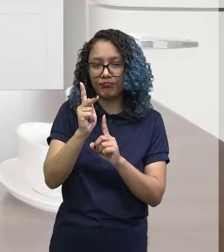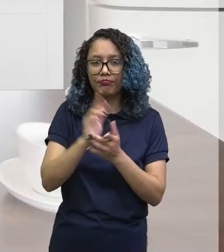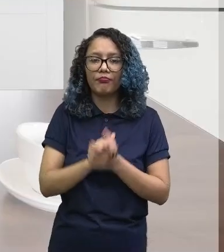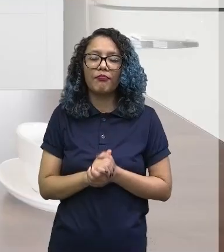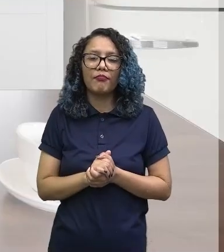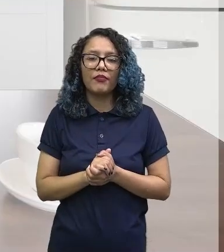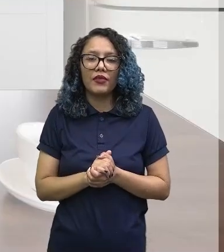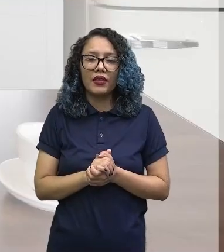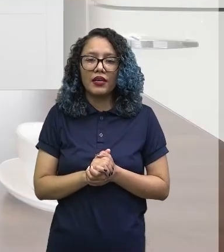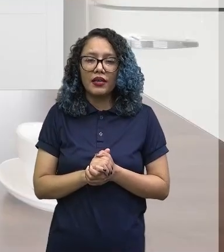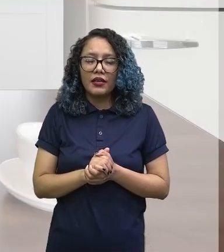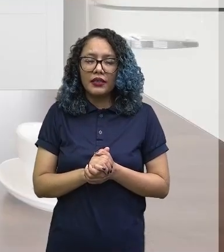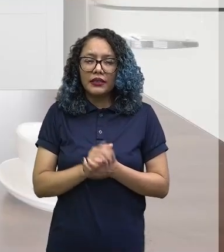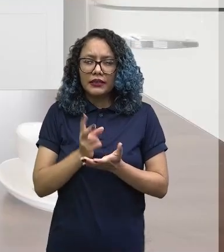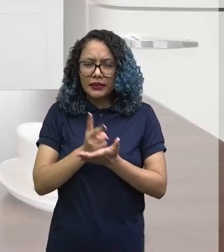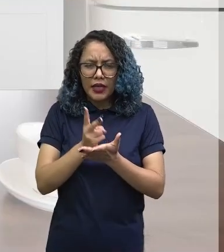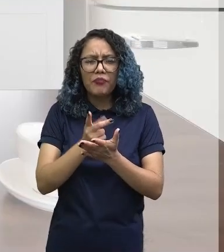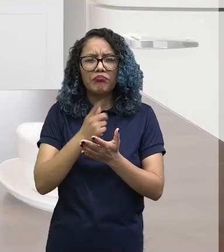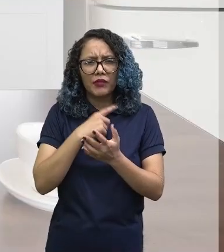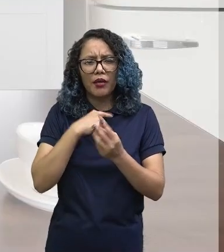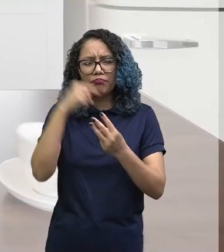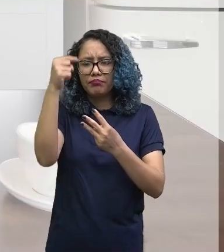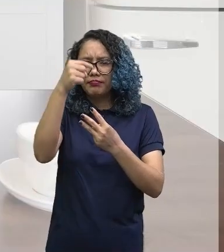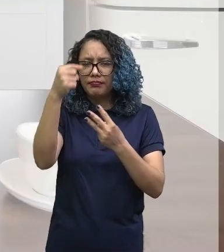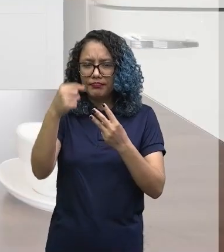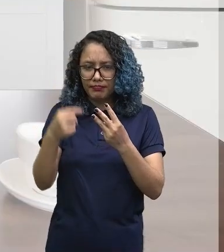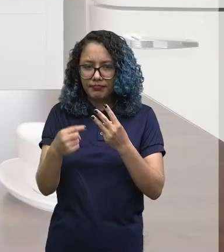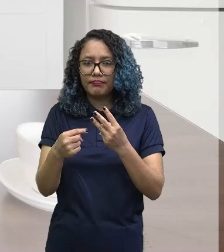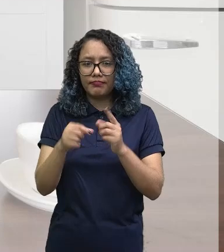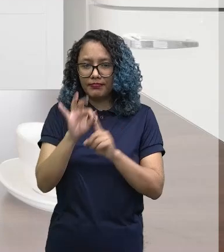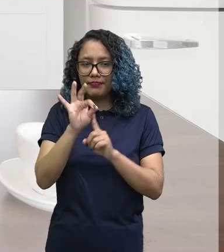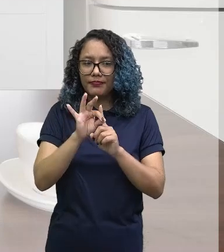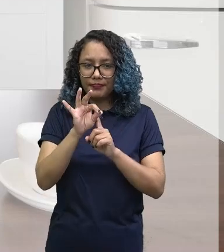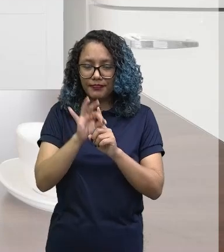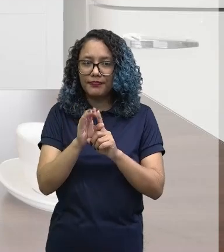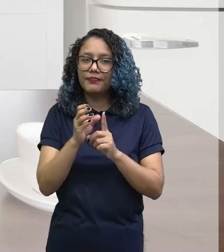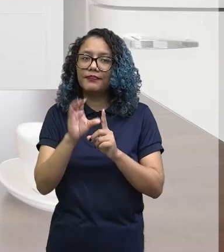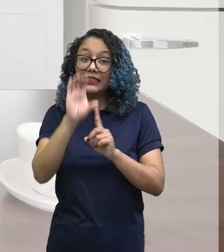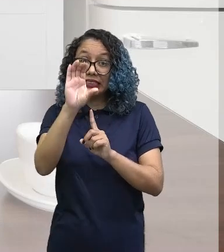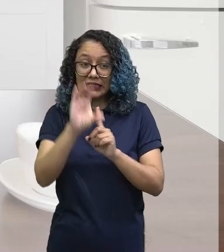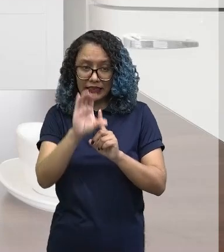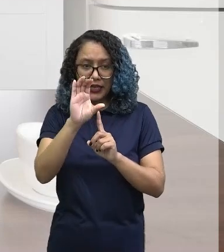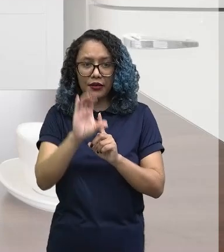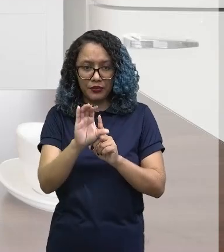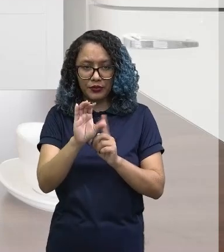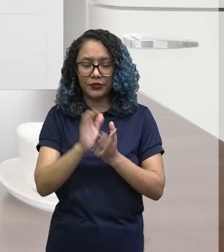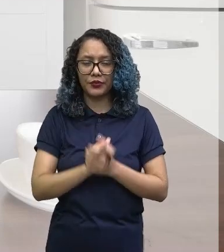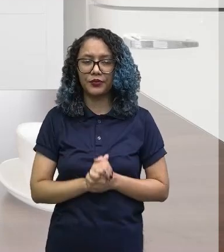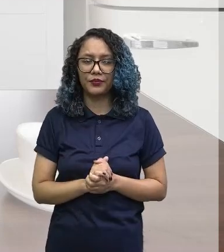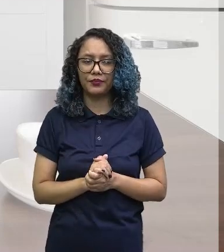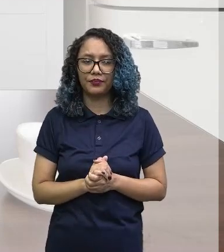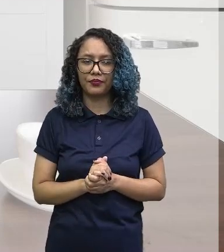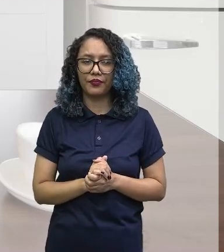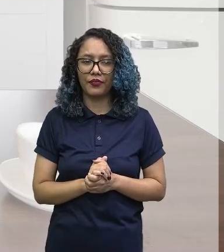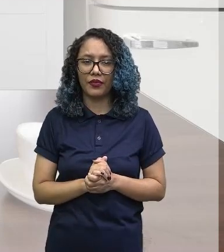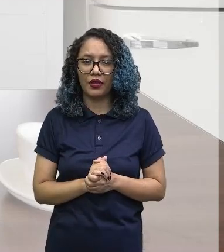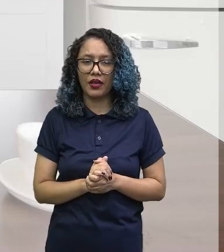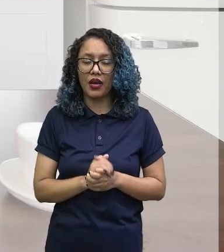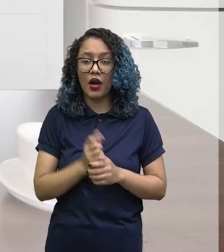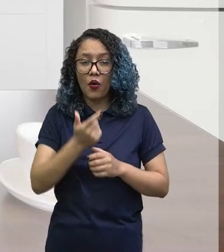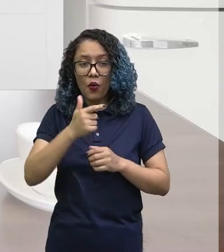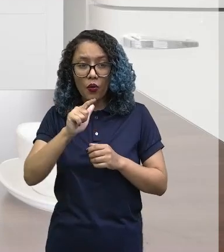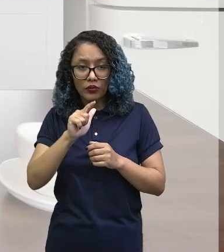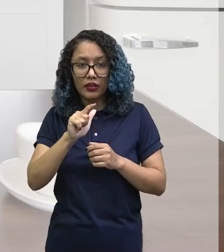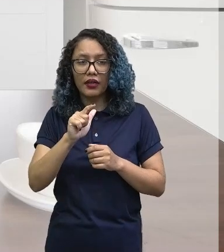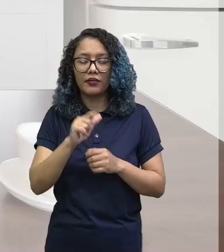sempre vejo falar sobre a temperatura na escala Celsius. Na calorimetria,